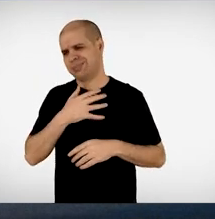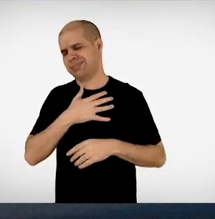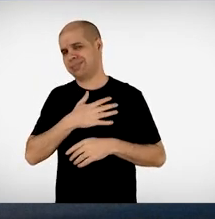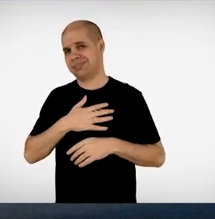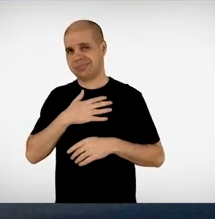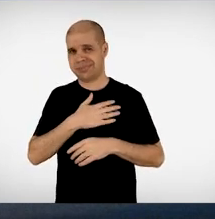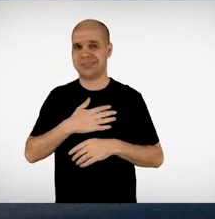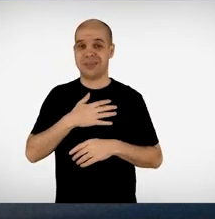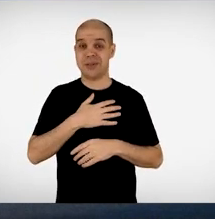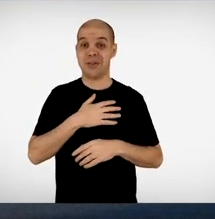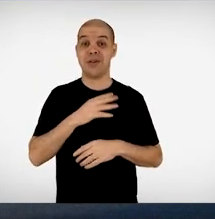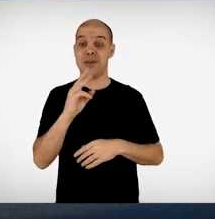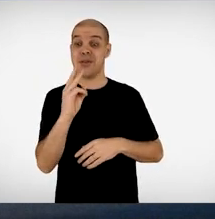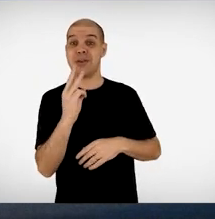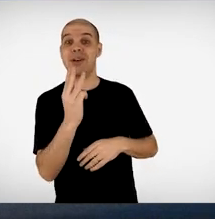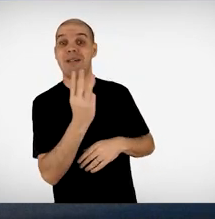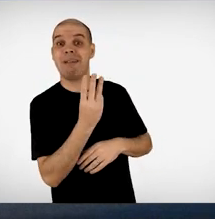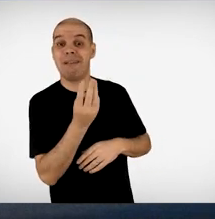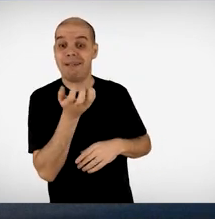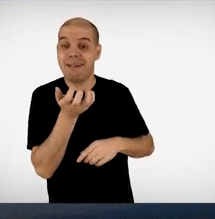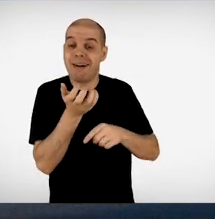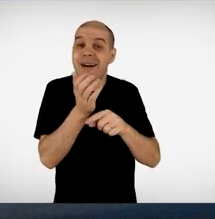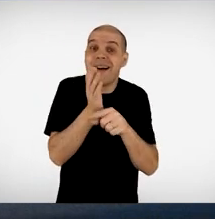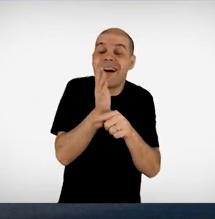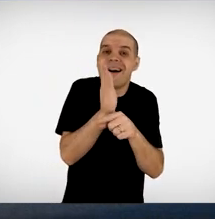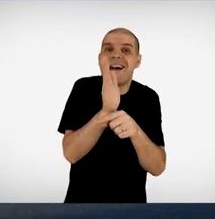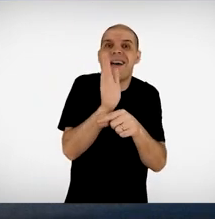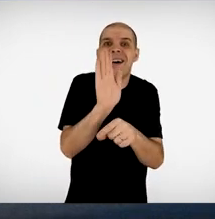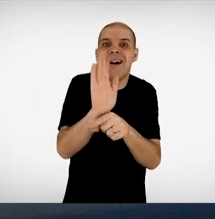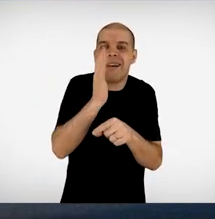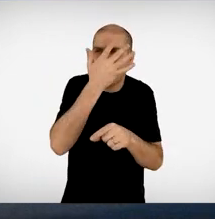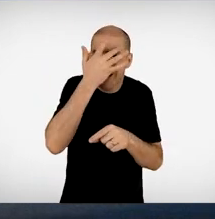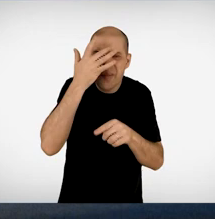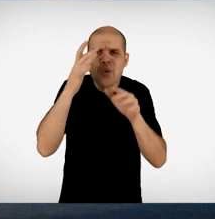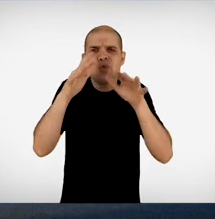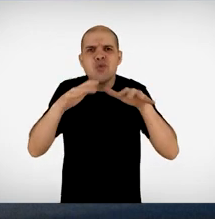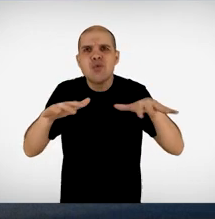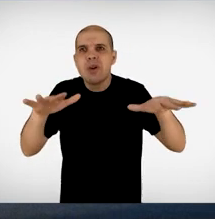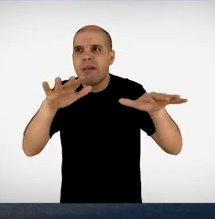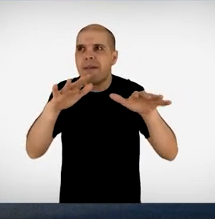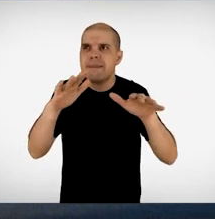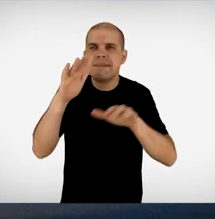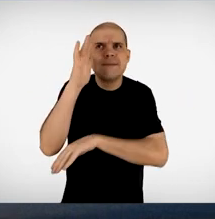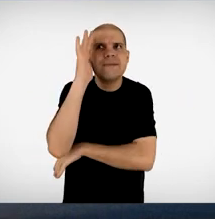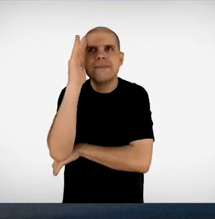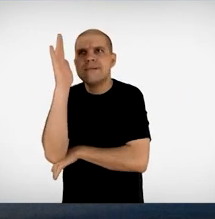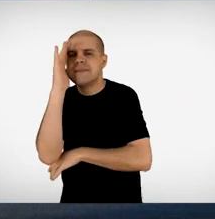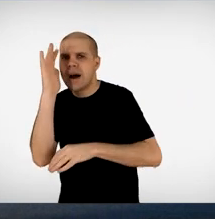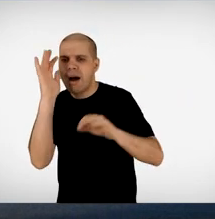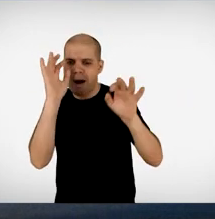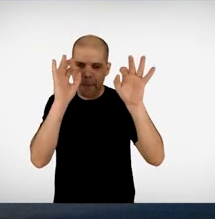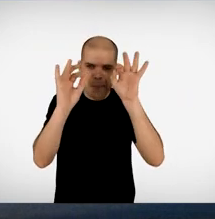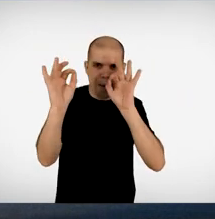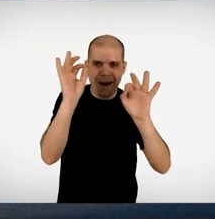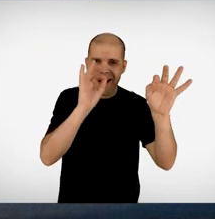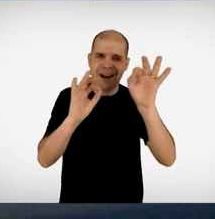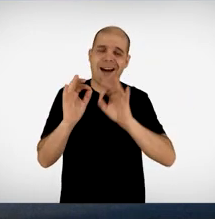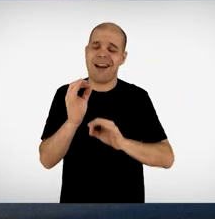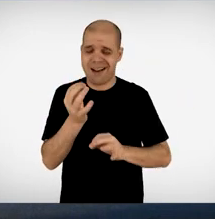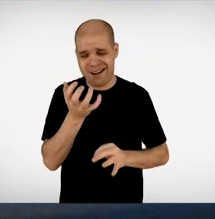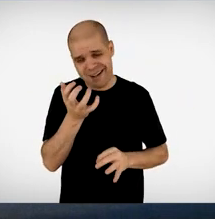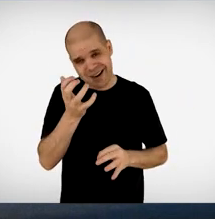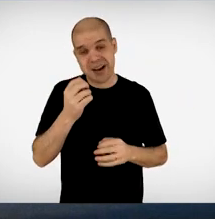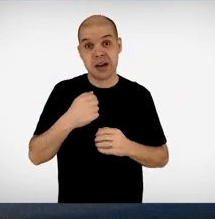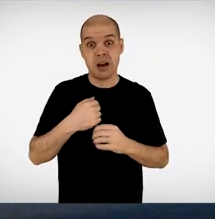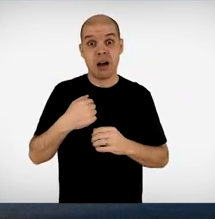aqui, talvez vários, mas esse principalmente, que é de fazer a psicanálise dialogar em outros lugares, para fora do consultório. Então, me